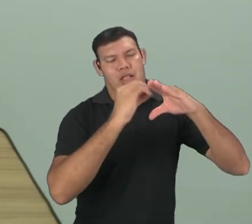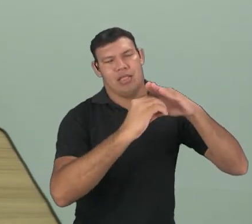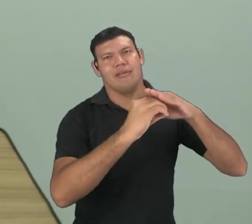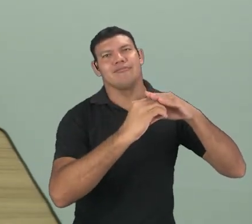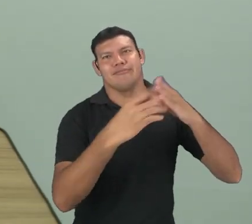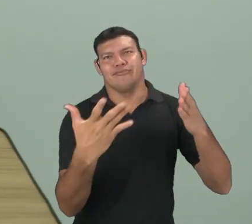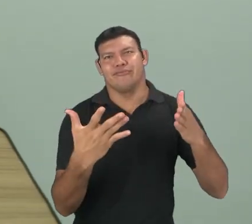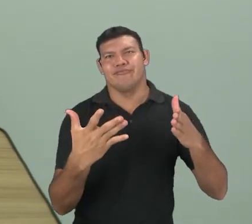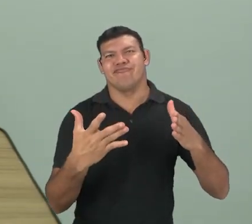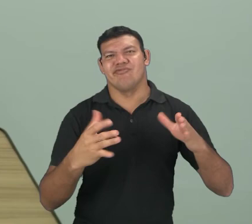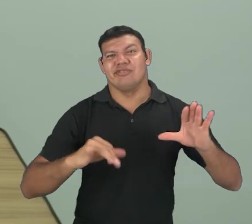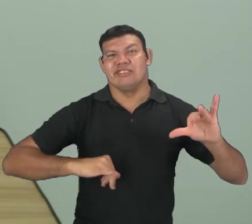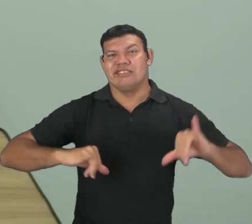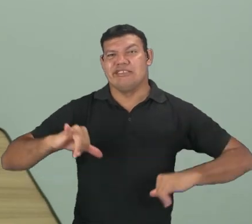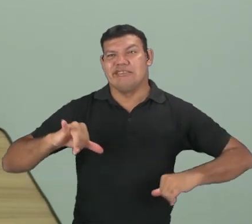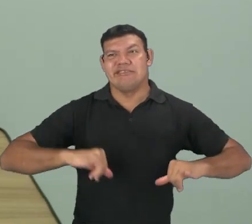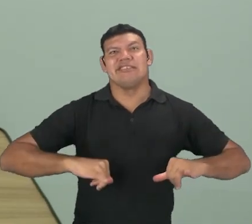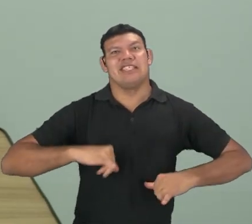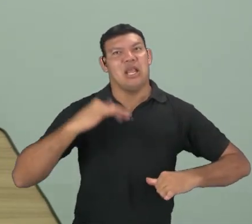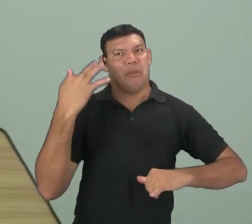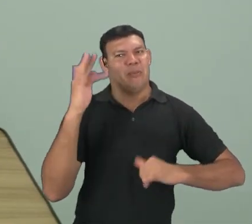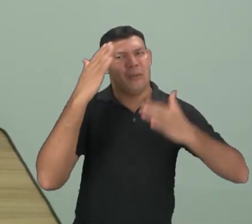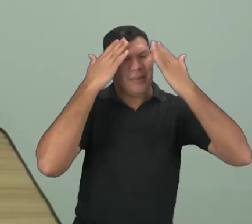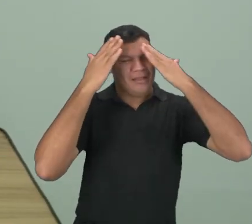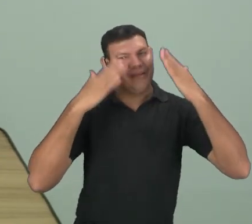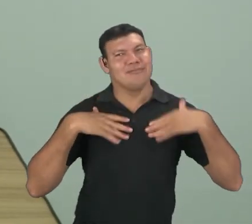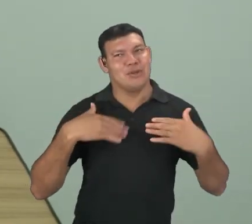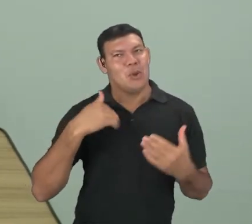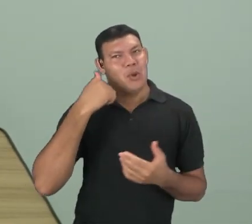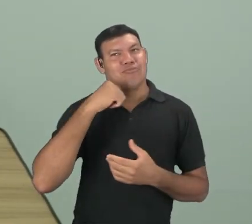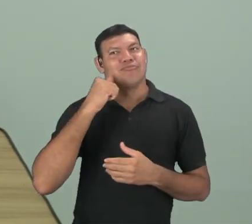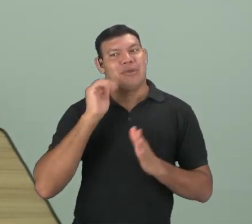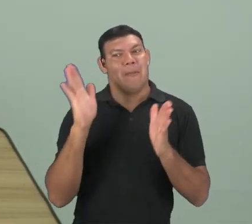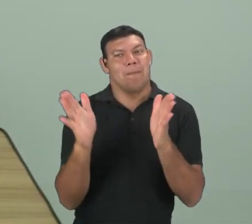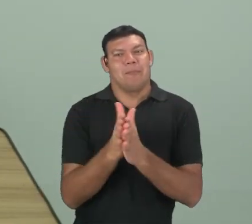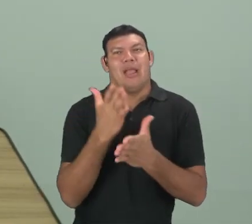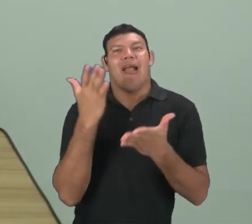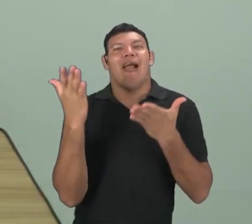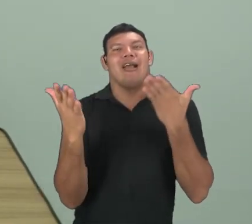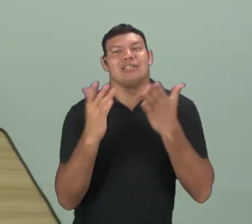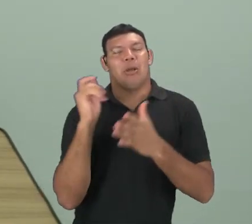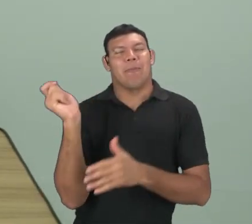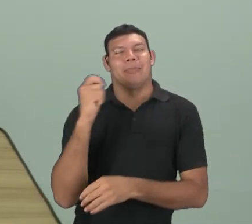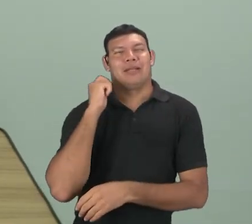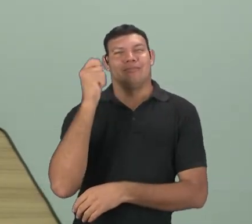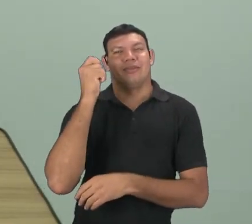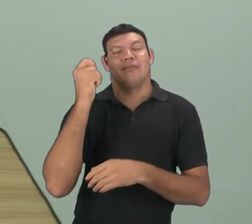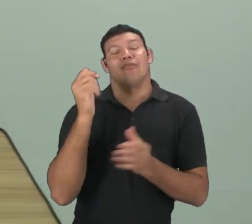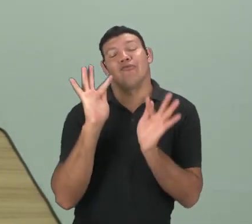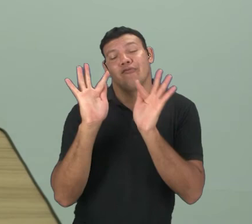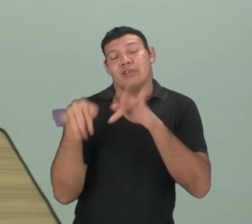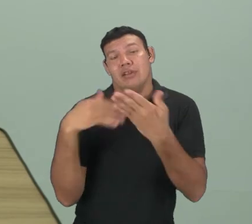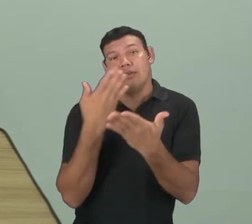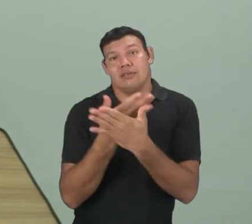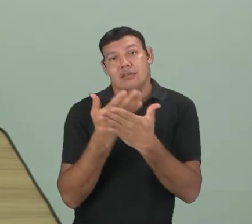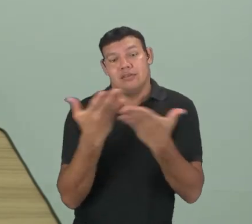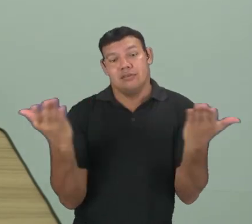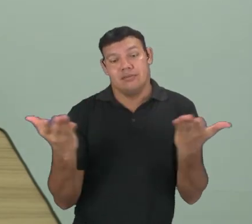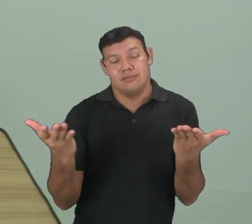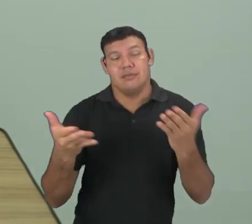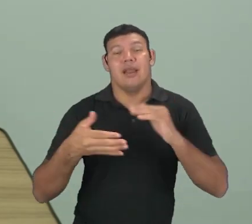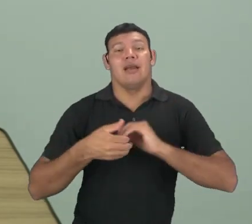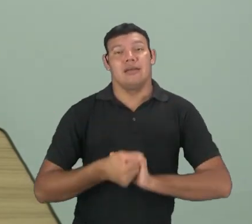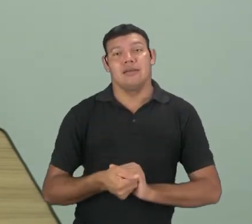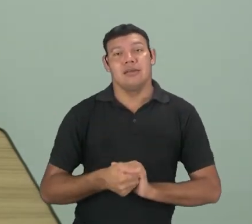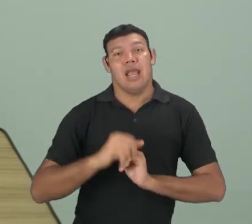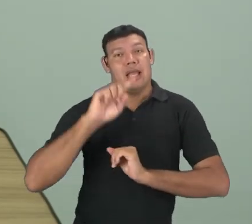garota, né? Dessa princesa. Realmente é algo mágico, né? E a gente vai terminar por aqui, vai dar uma pausa, né?